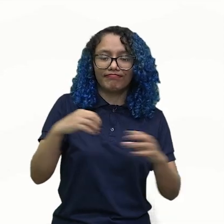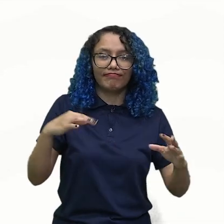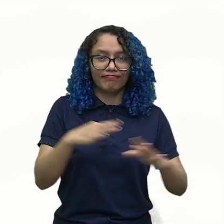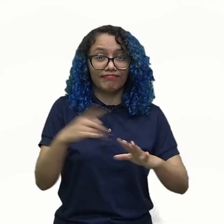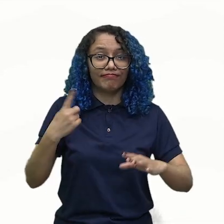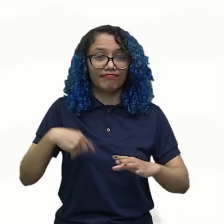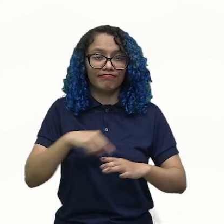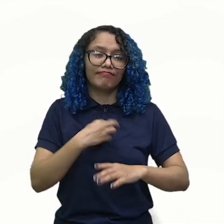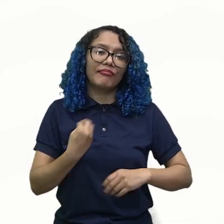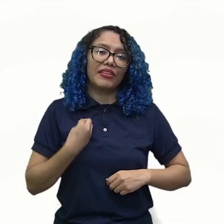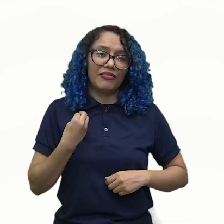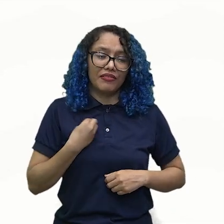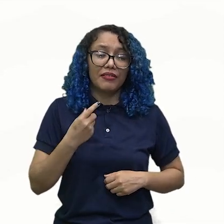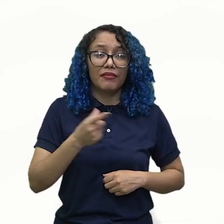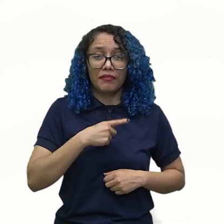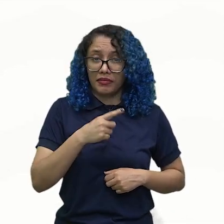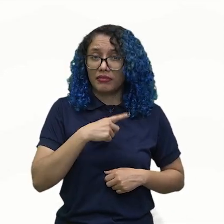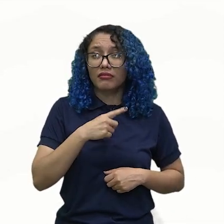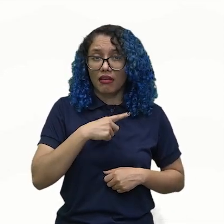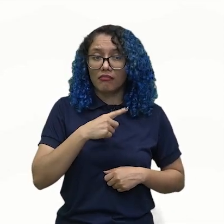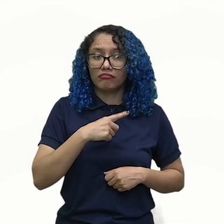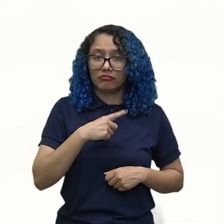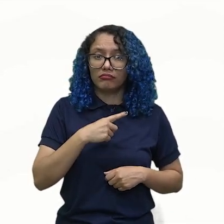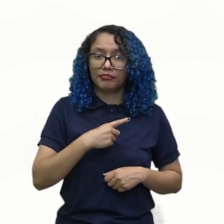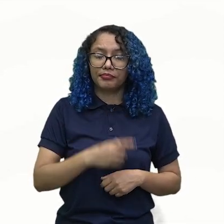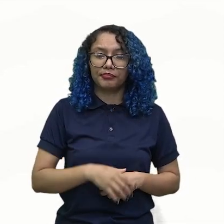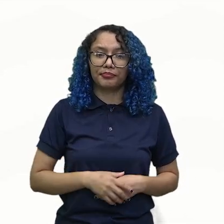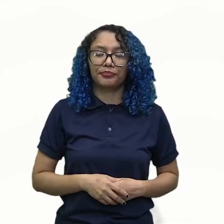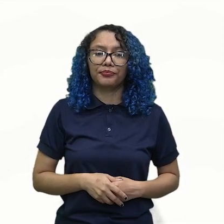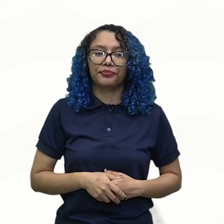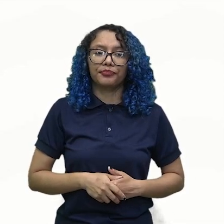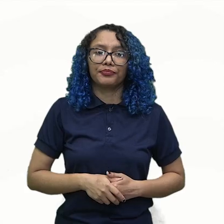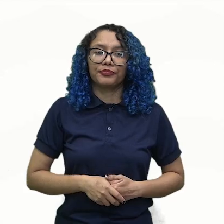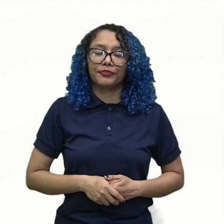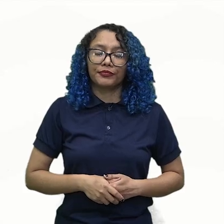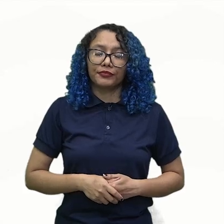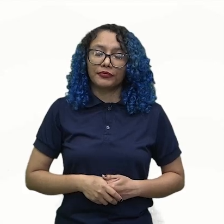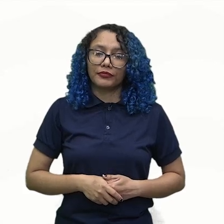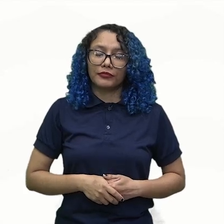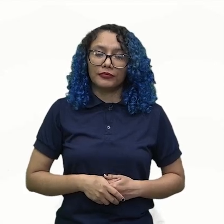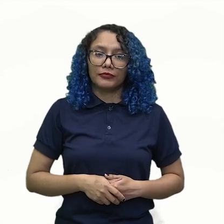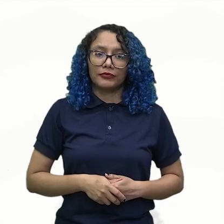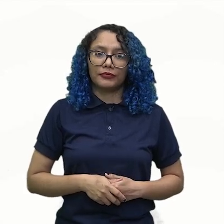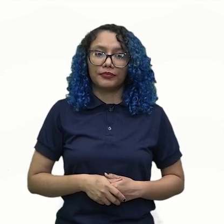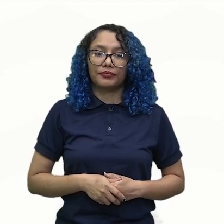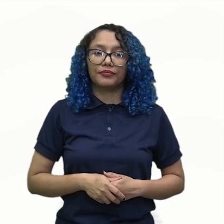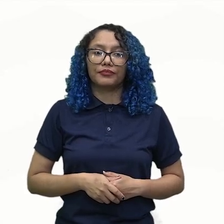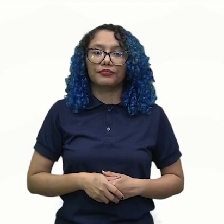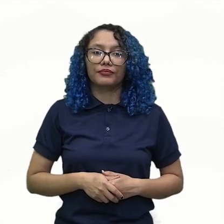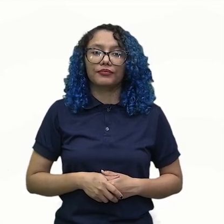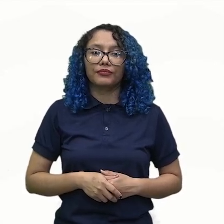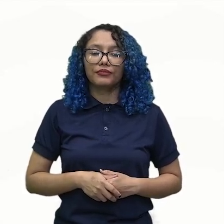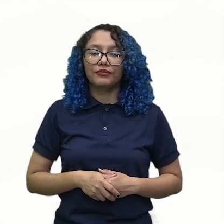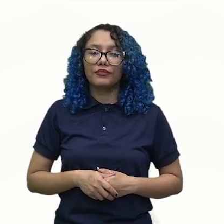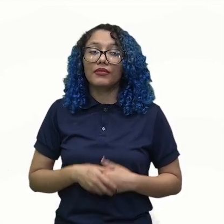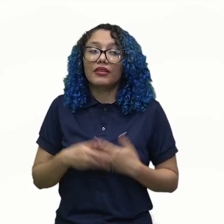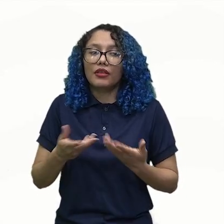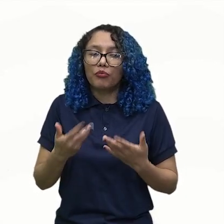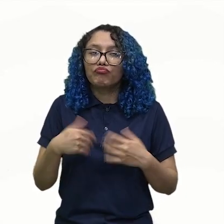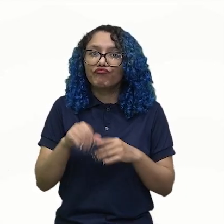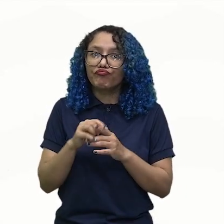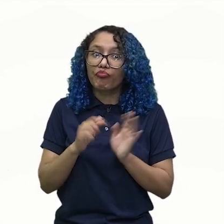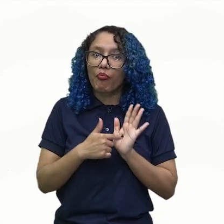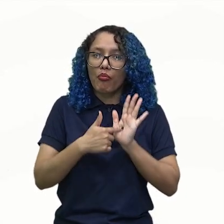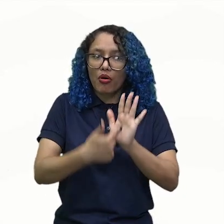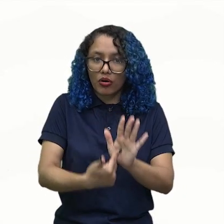onde nós vivemos, né? Na cidade onde a gente vive. Bem, ela reflete, né, essa